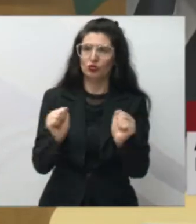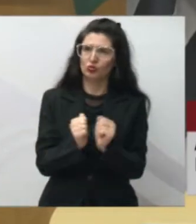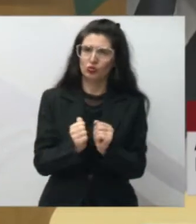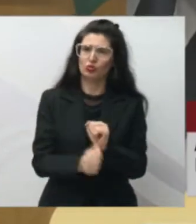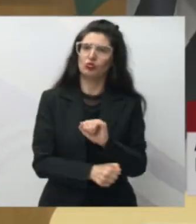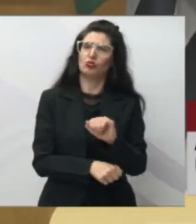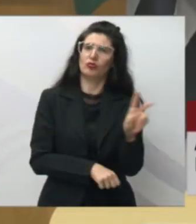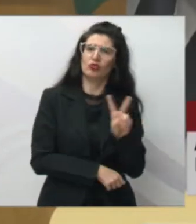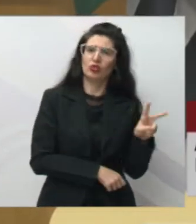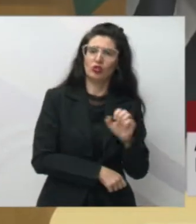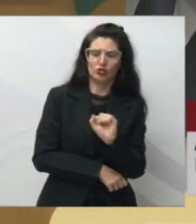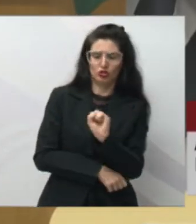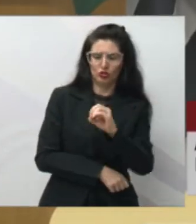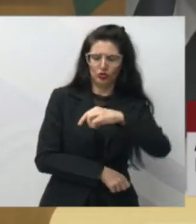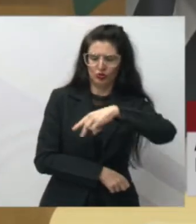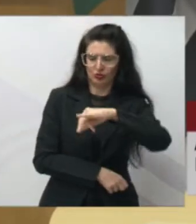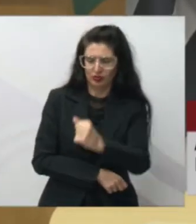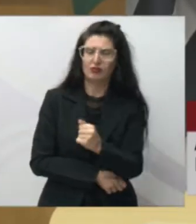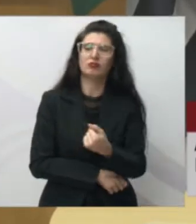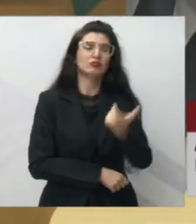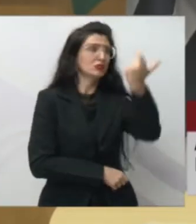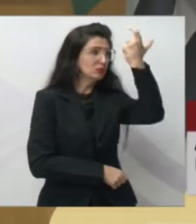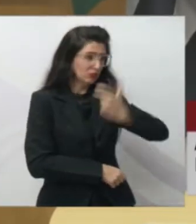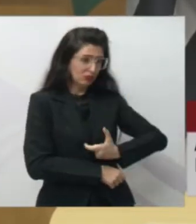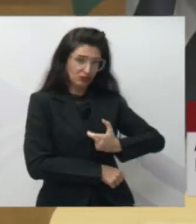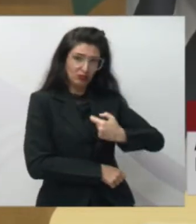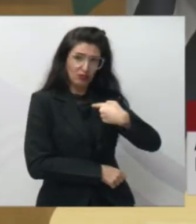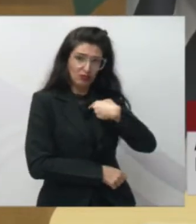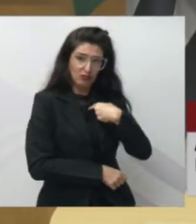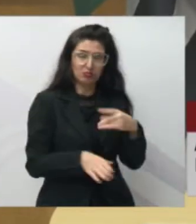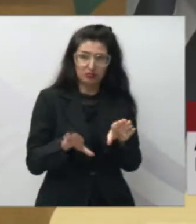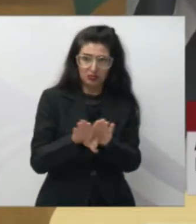vereadora Sônia Patas da Amizade, eu e a vereadora Sônia,